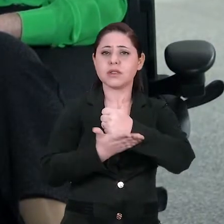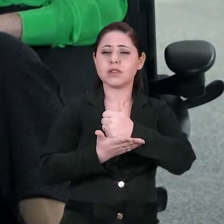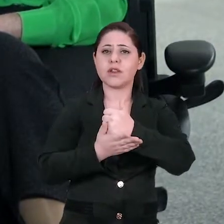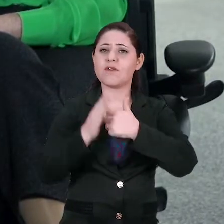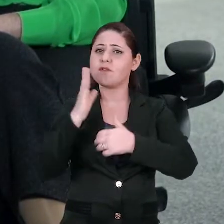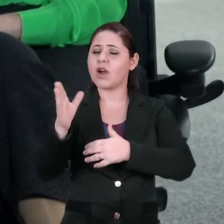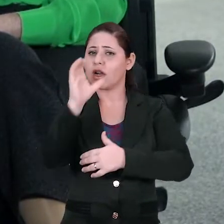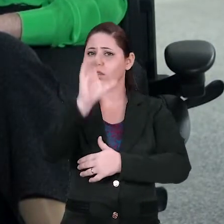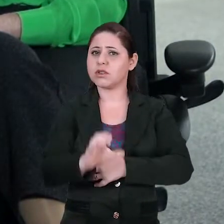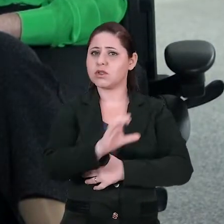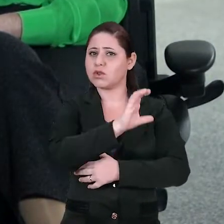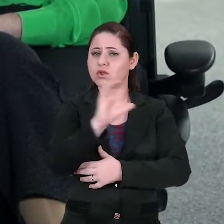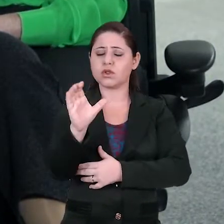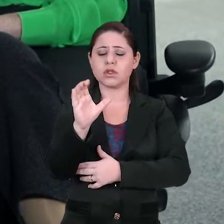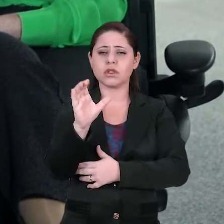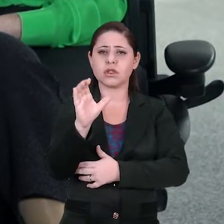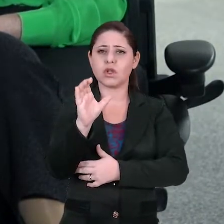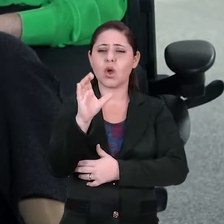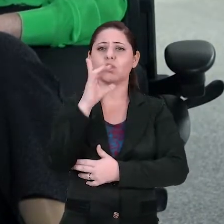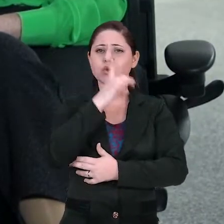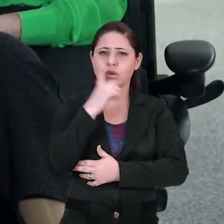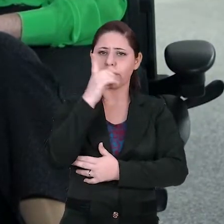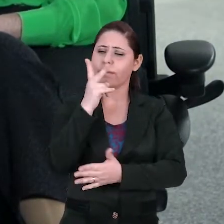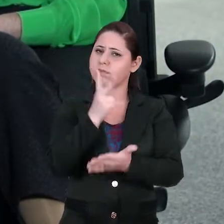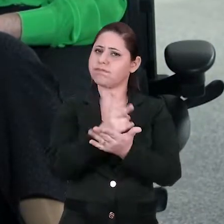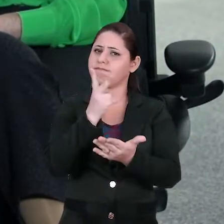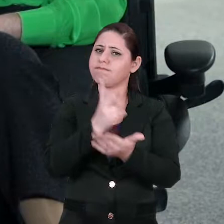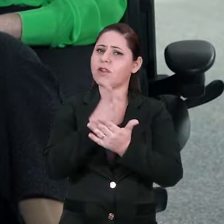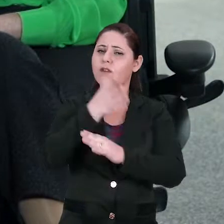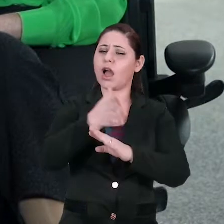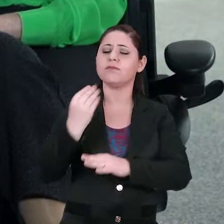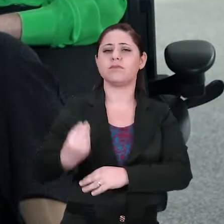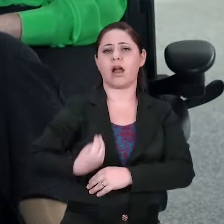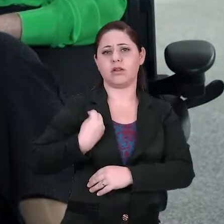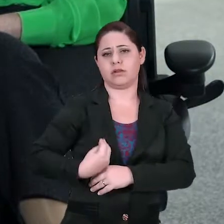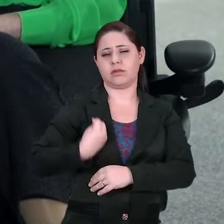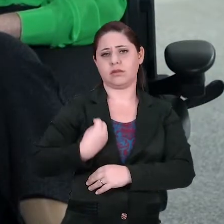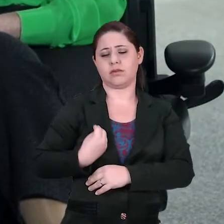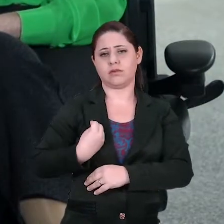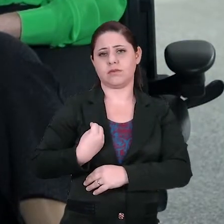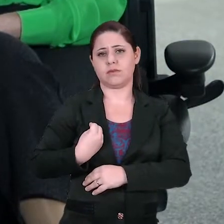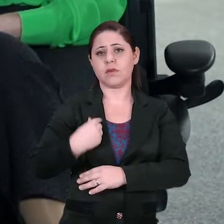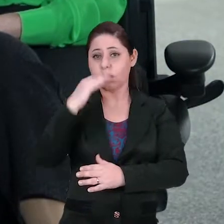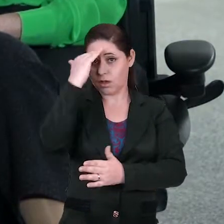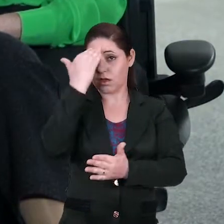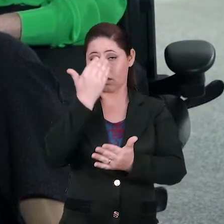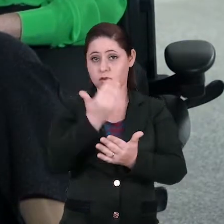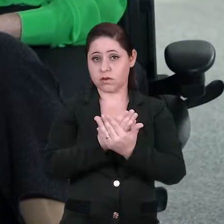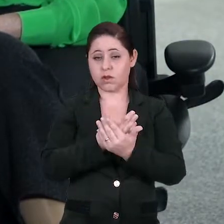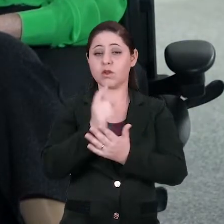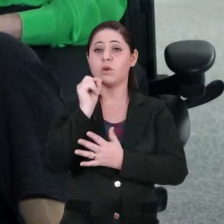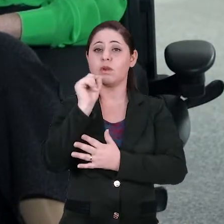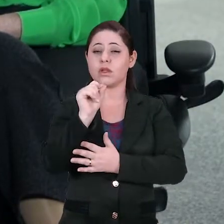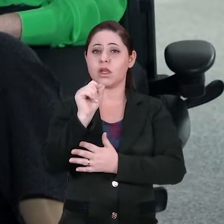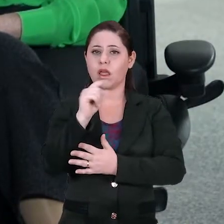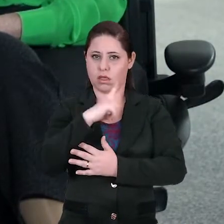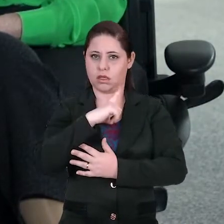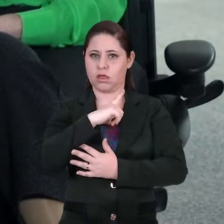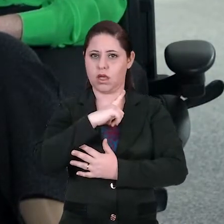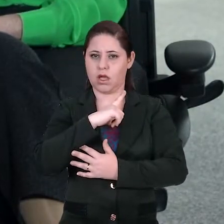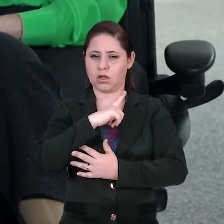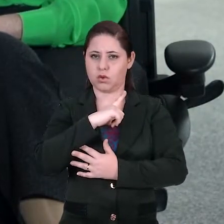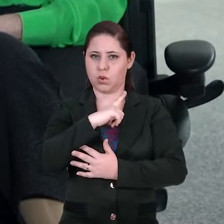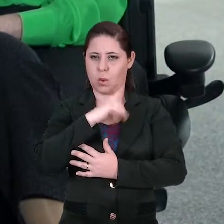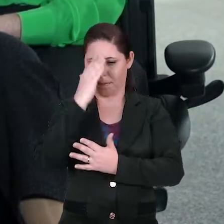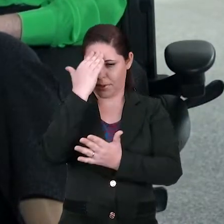fundamental. Você vai à missa toda semana? Toda semana, todos os domingos, e participo e acredito que